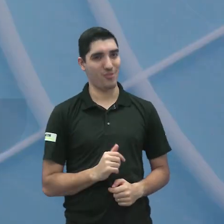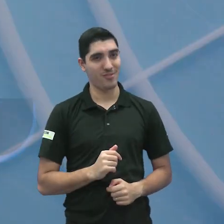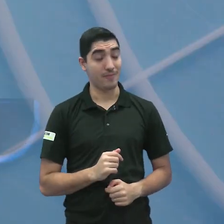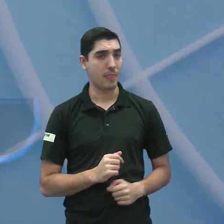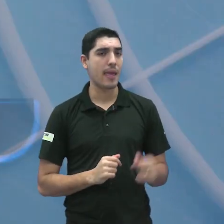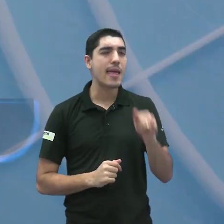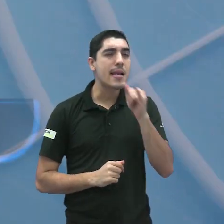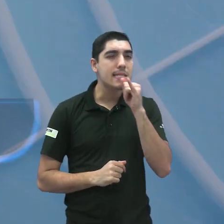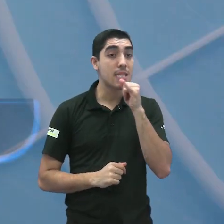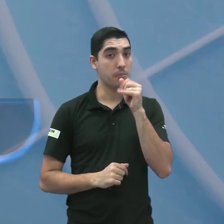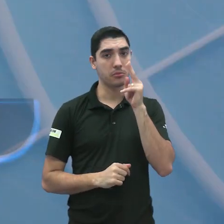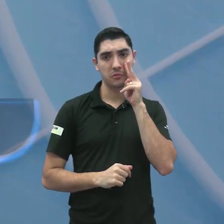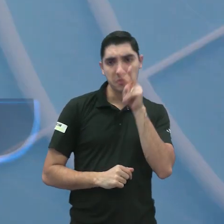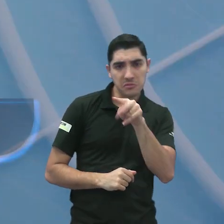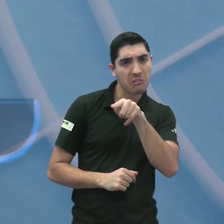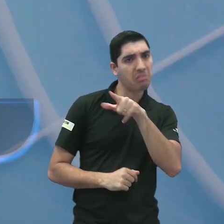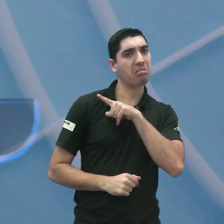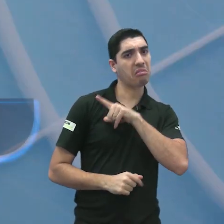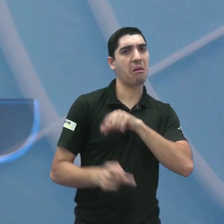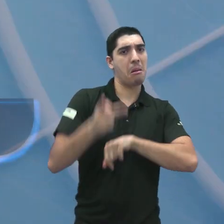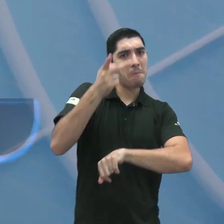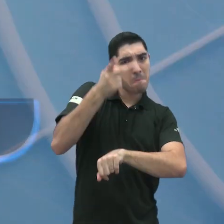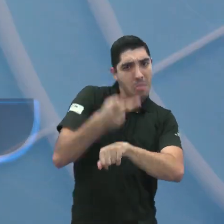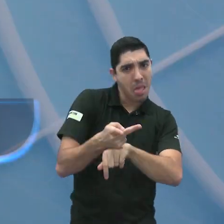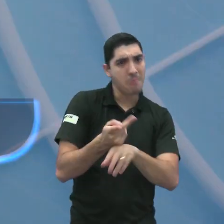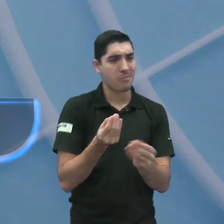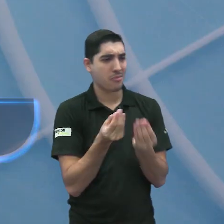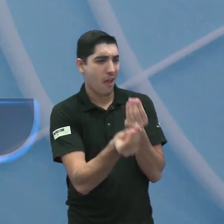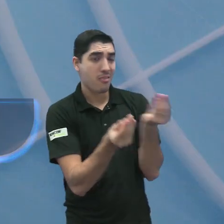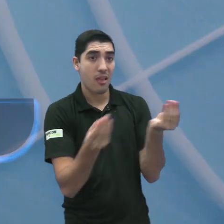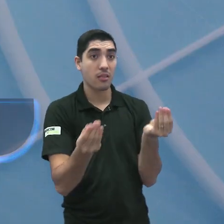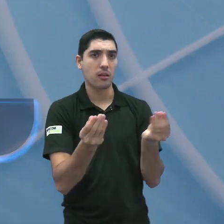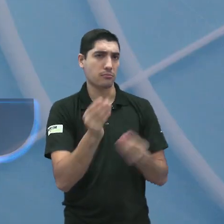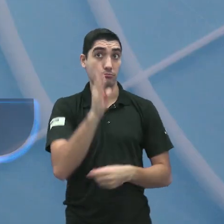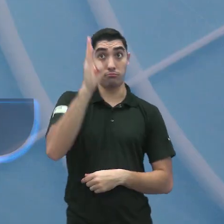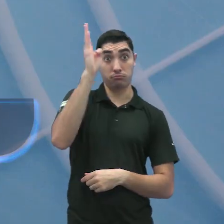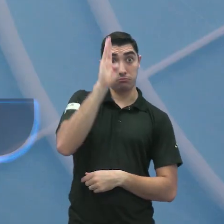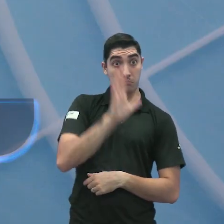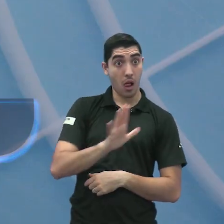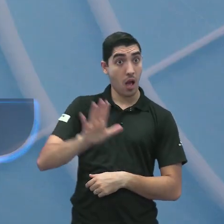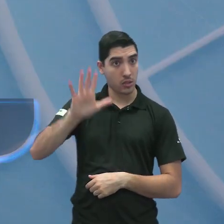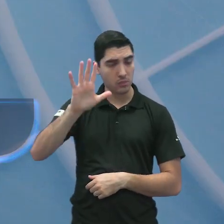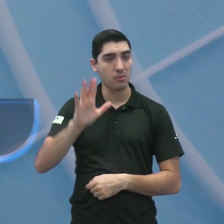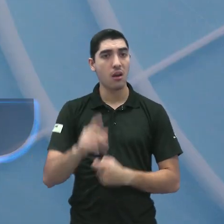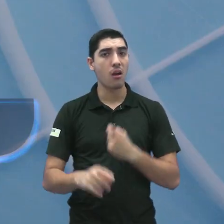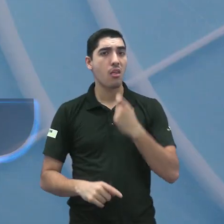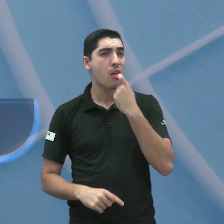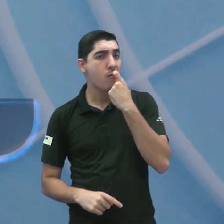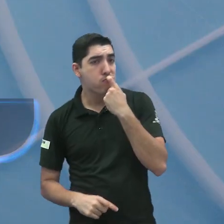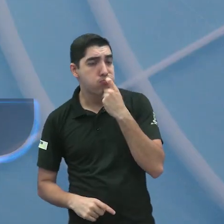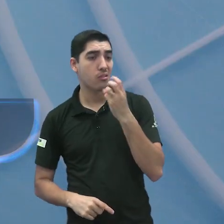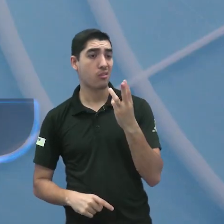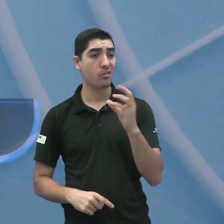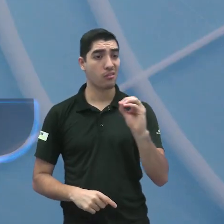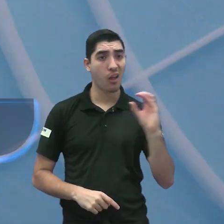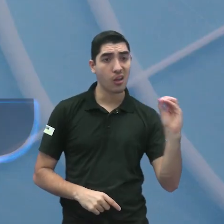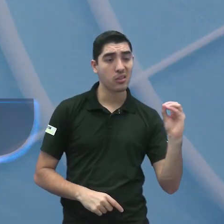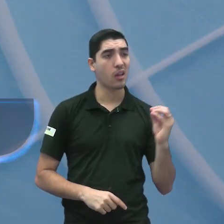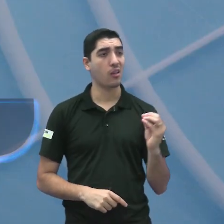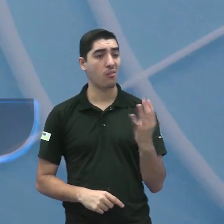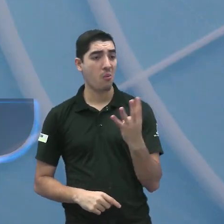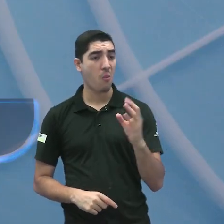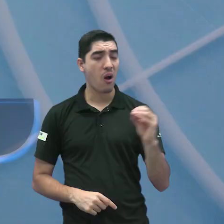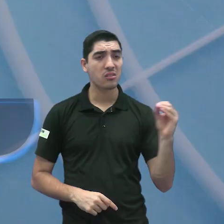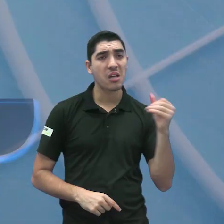vê alguns prêmios, né, que às vezes são de amplitude nacional e apenas 300, 400 mulheres se